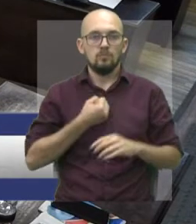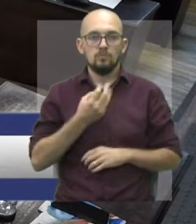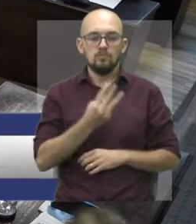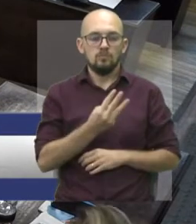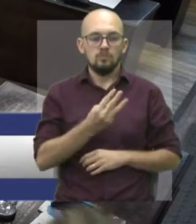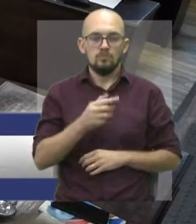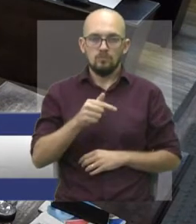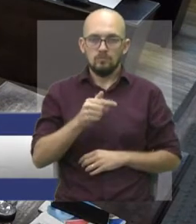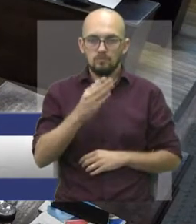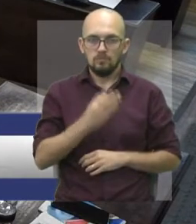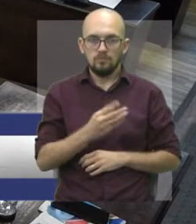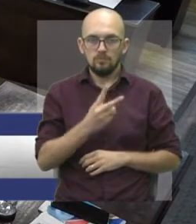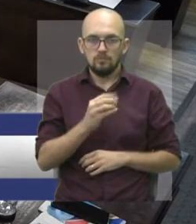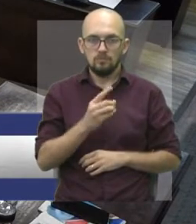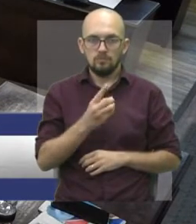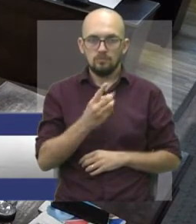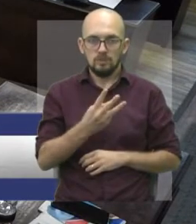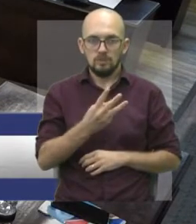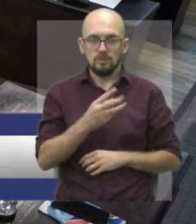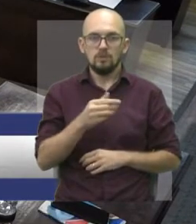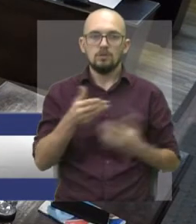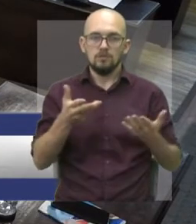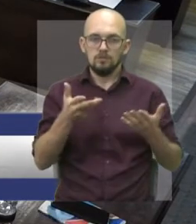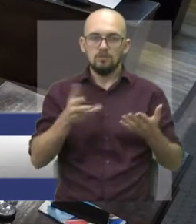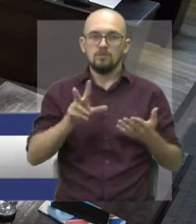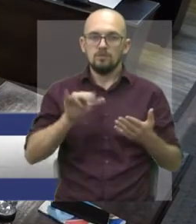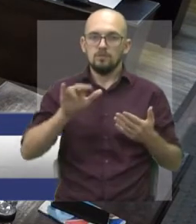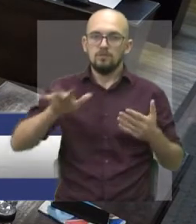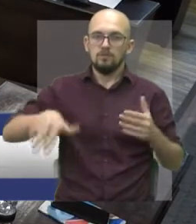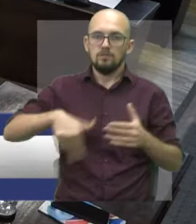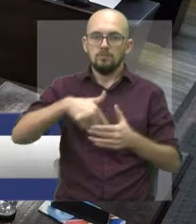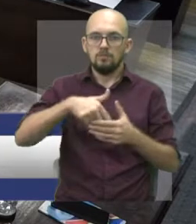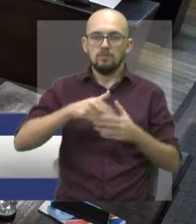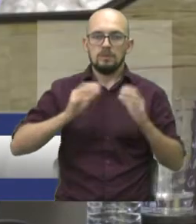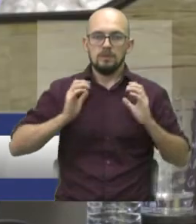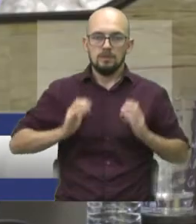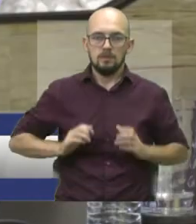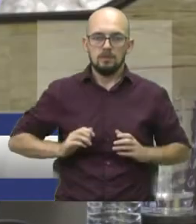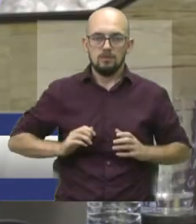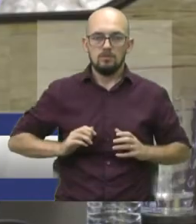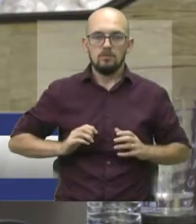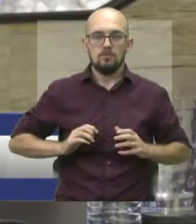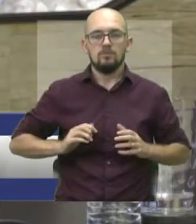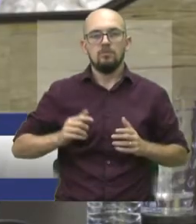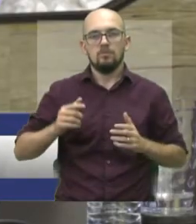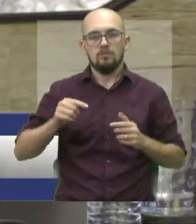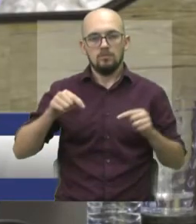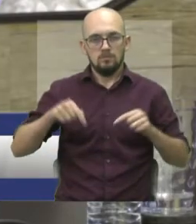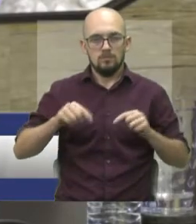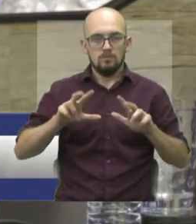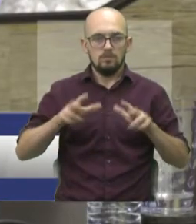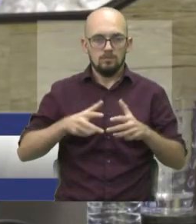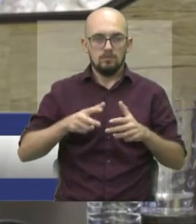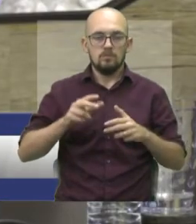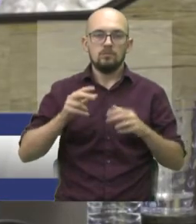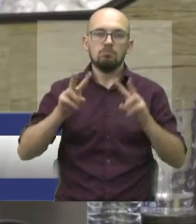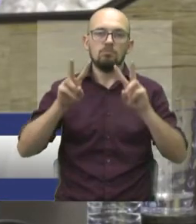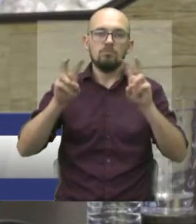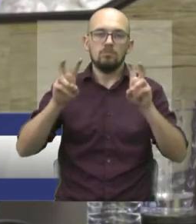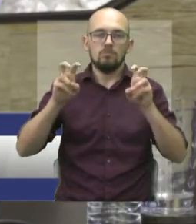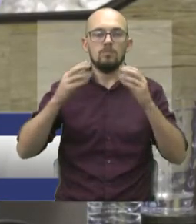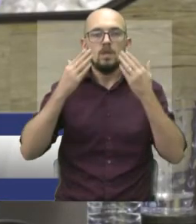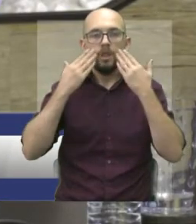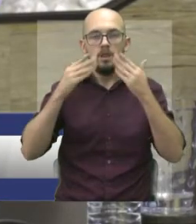de 2013, ocuparão a tribuna cidadã nesta casa, para pronunciar-se sobre assuntos